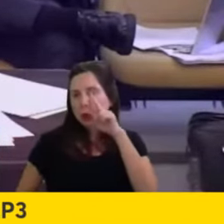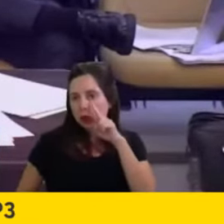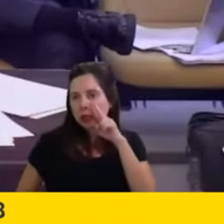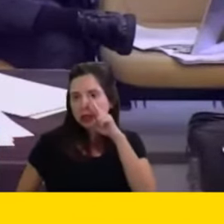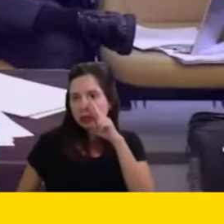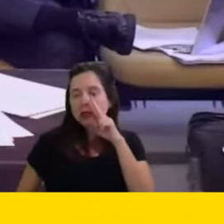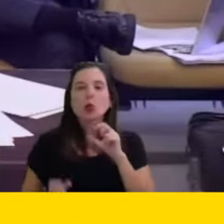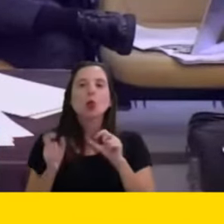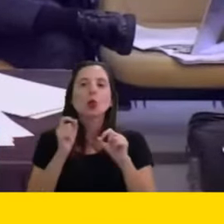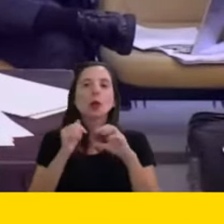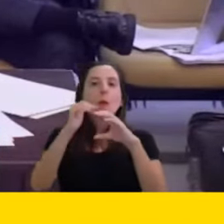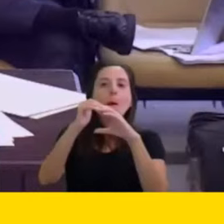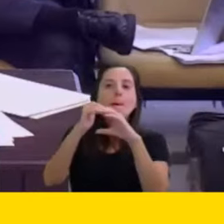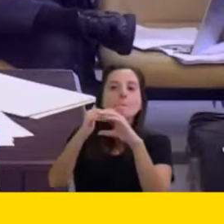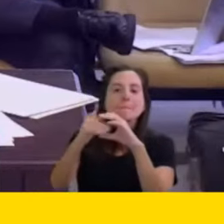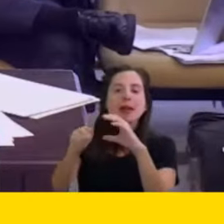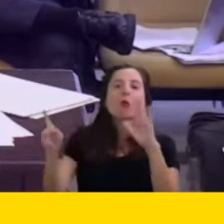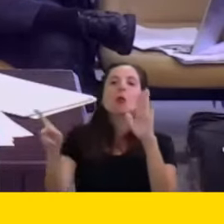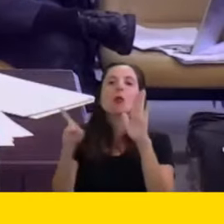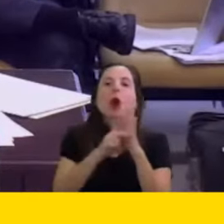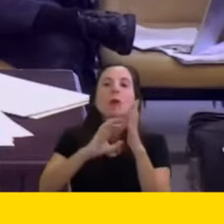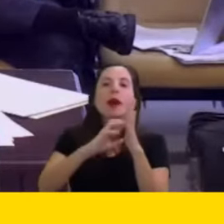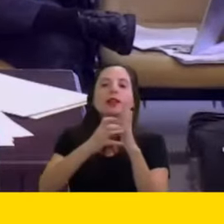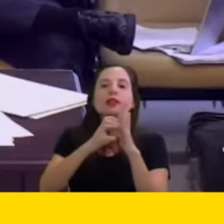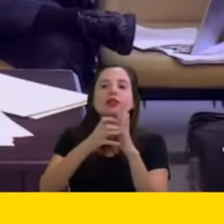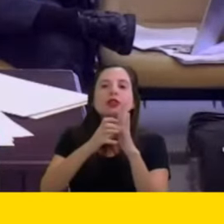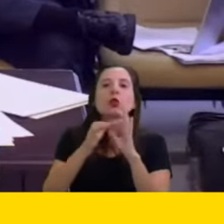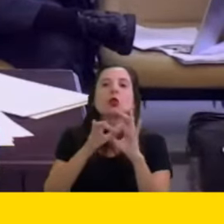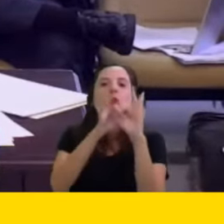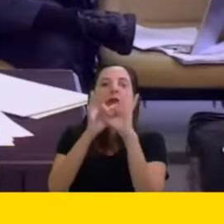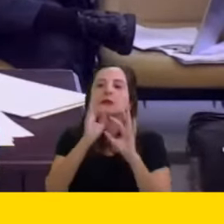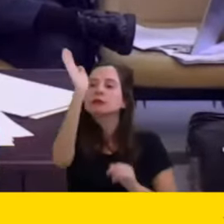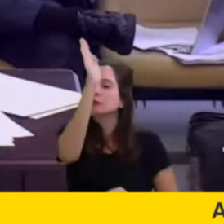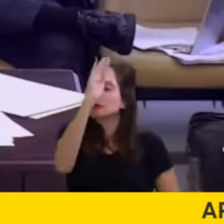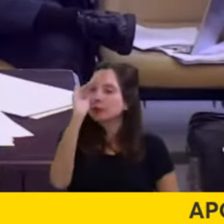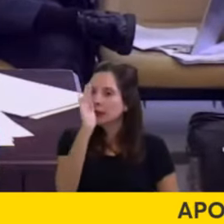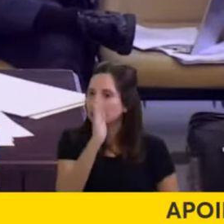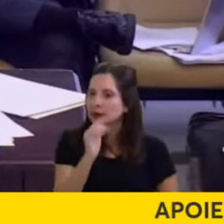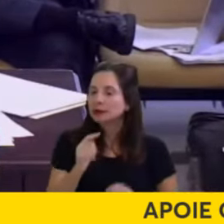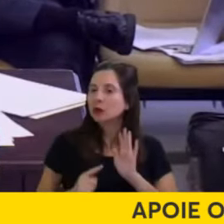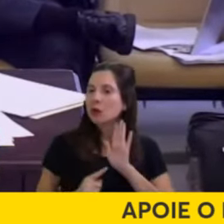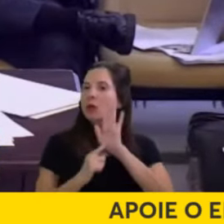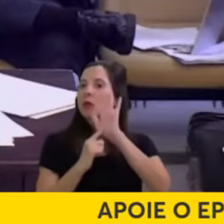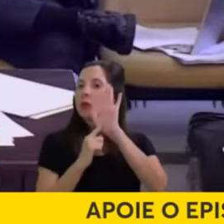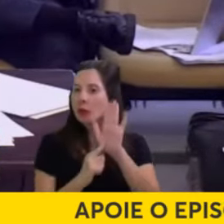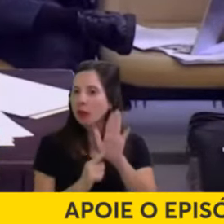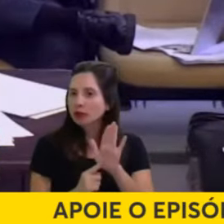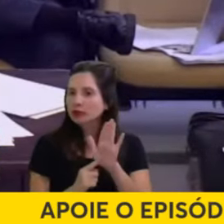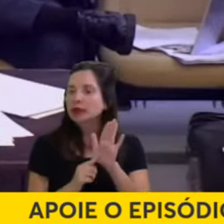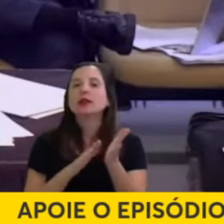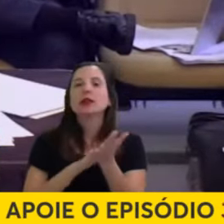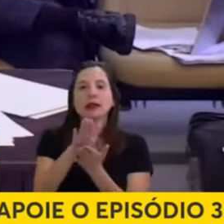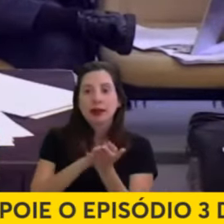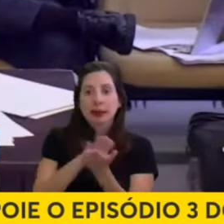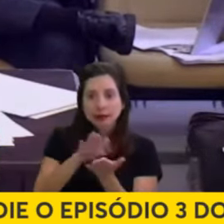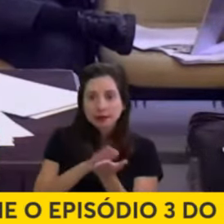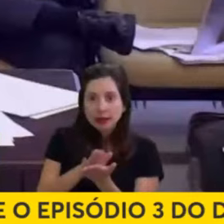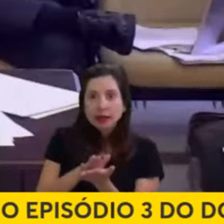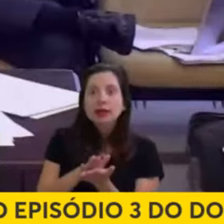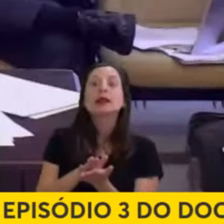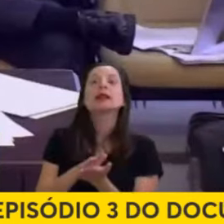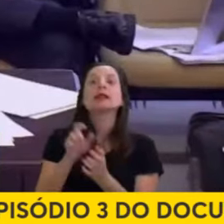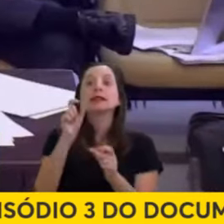e-mail em que o próprio União Brasil dá conta de que se eles gastassem seria com considerado demais seria considerado campanha